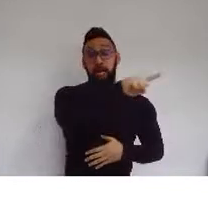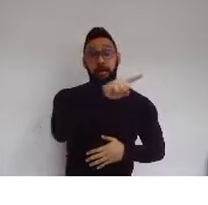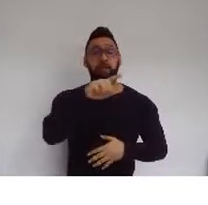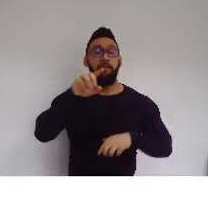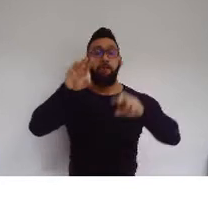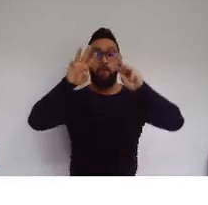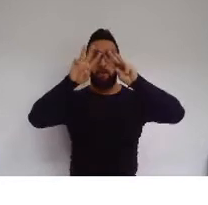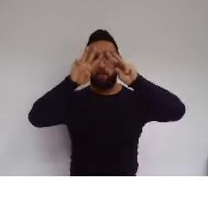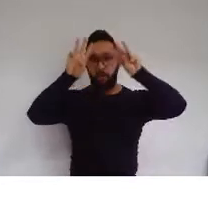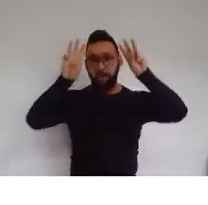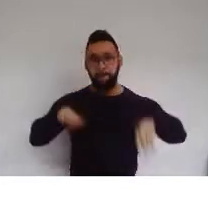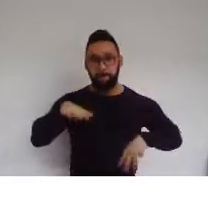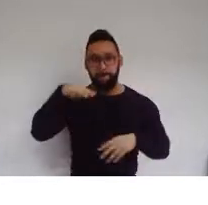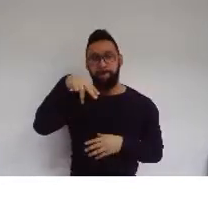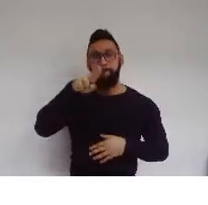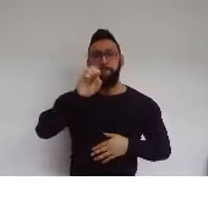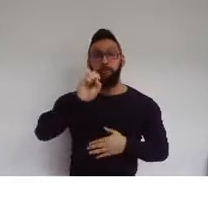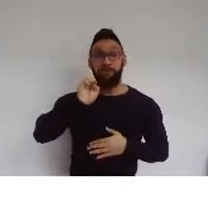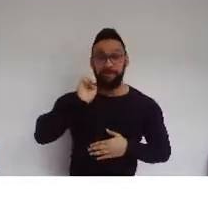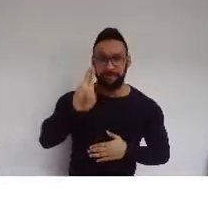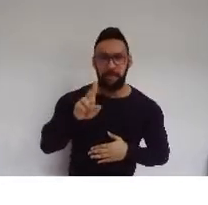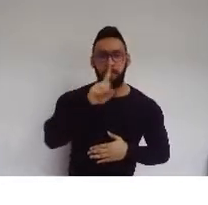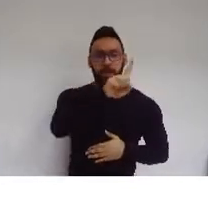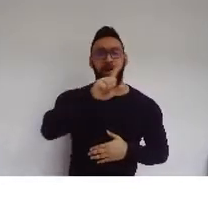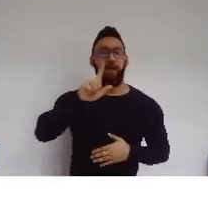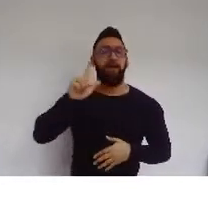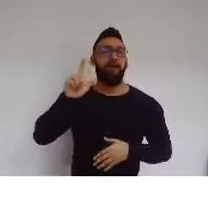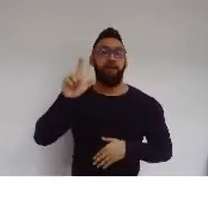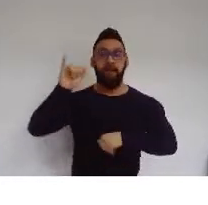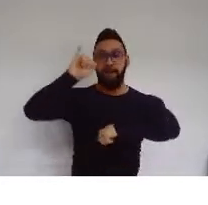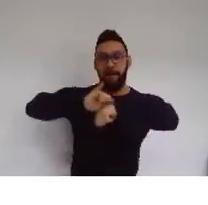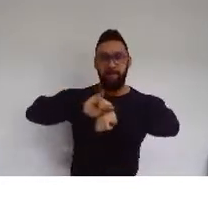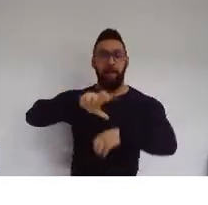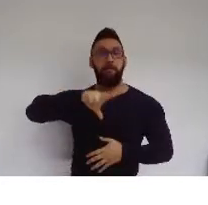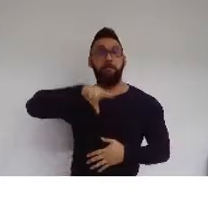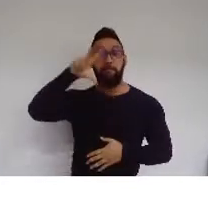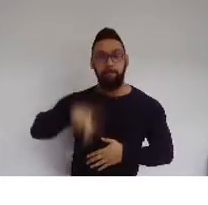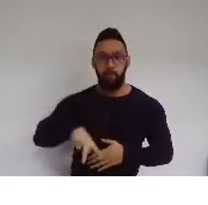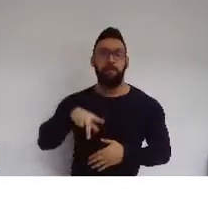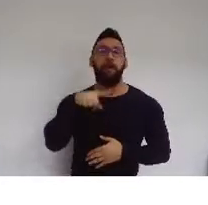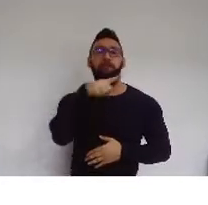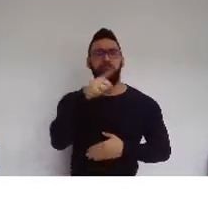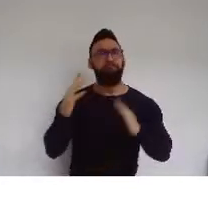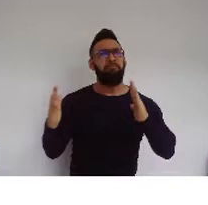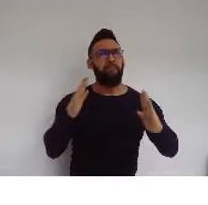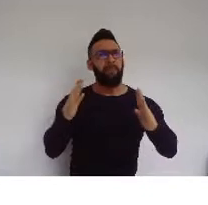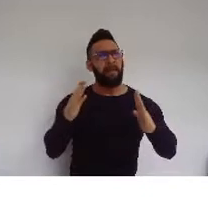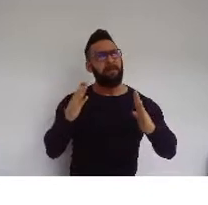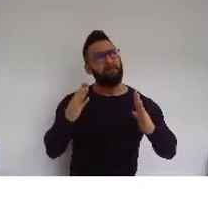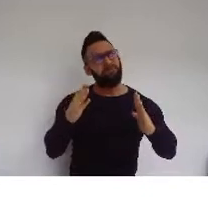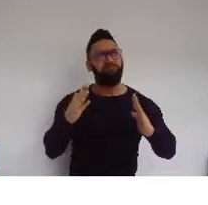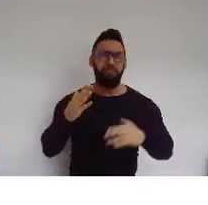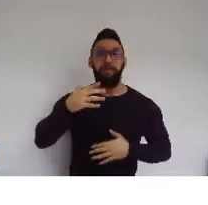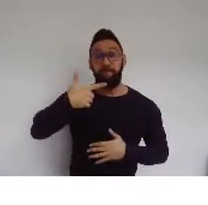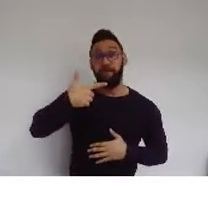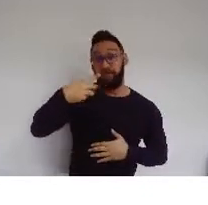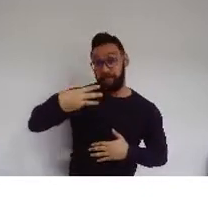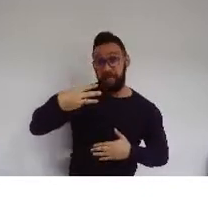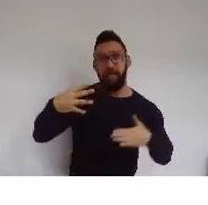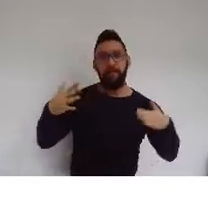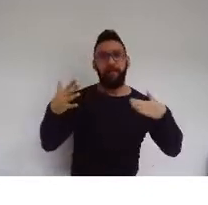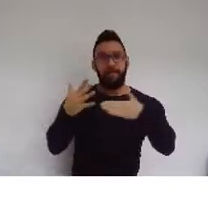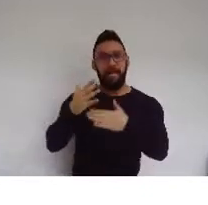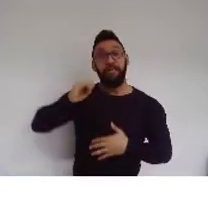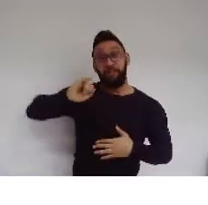Aljube, Resistência e Liberdade em Lisboa. Essa exposição termina no final de 23 de janeiro. Vocês podem ver